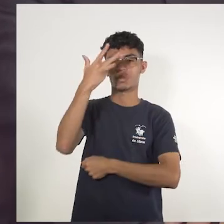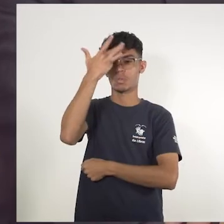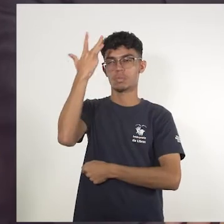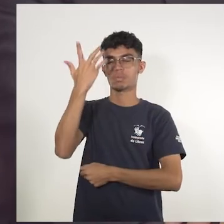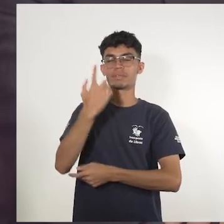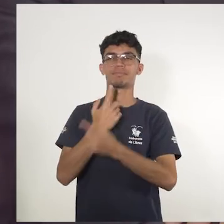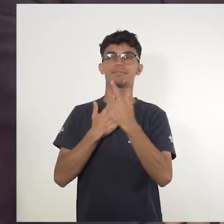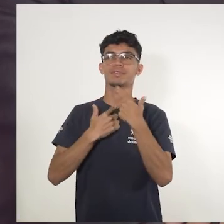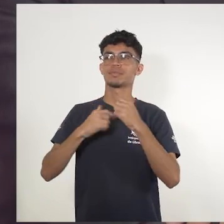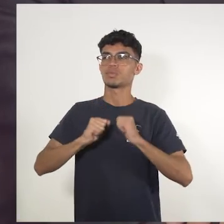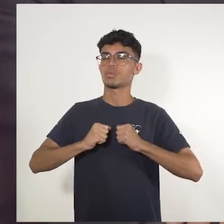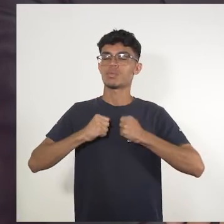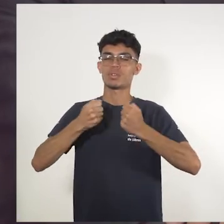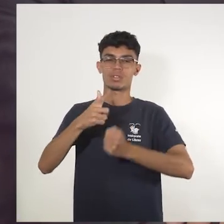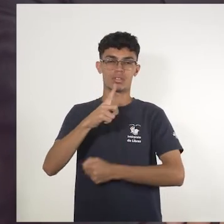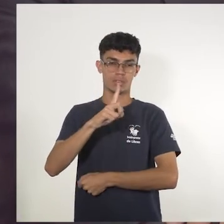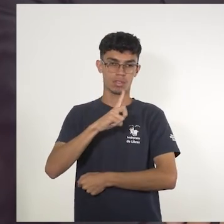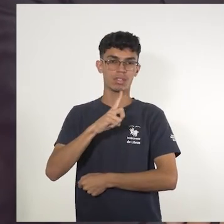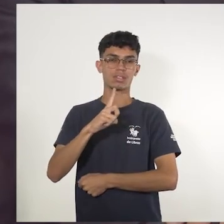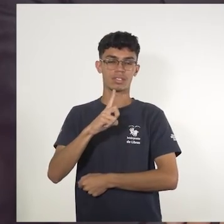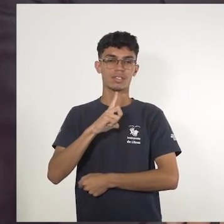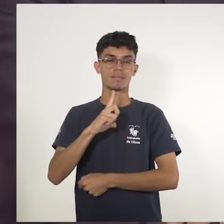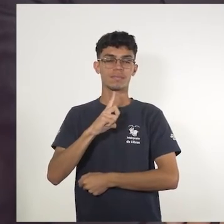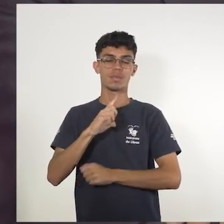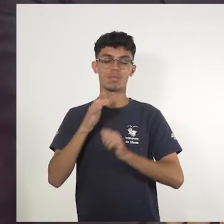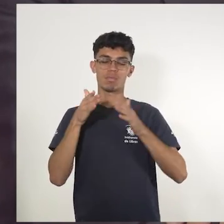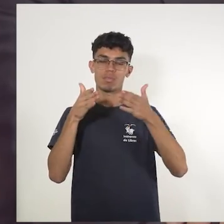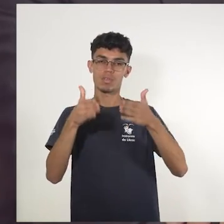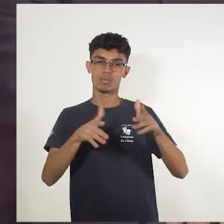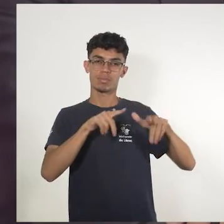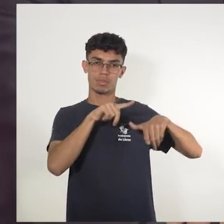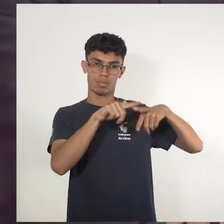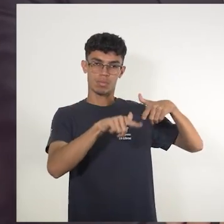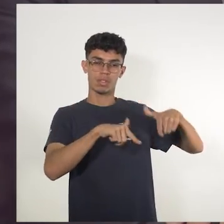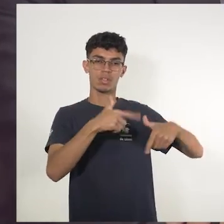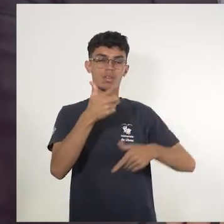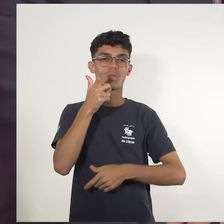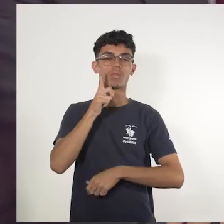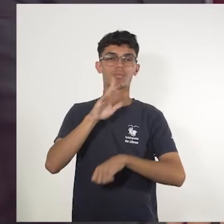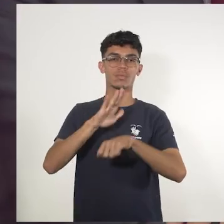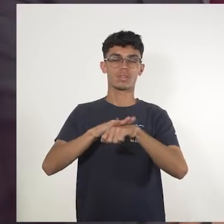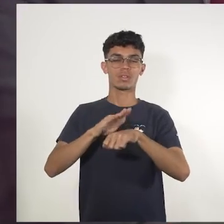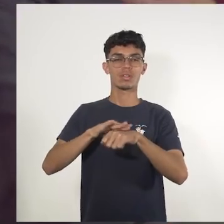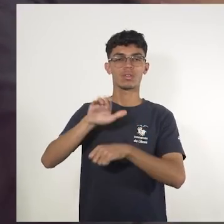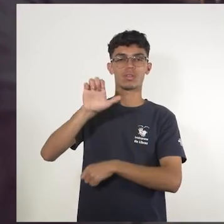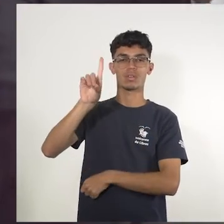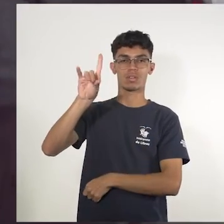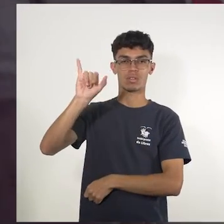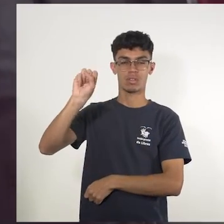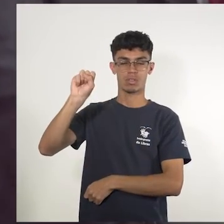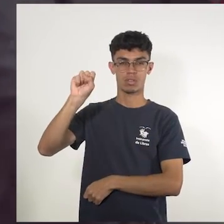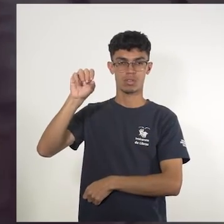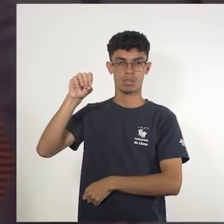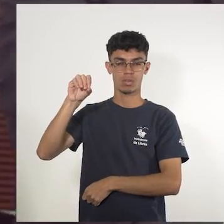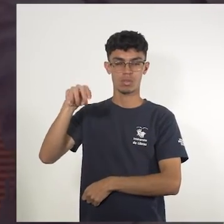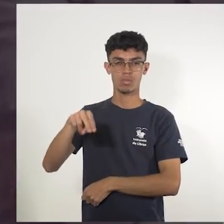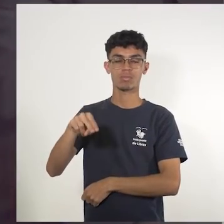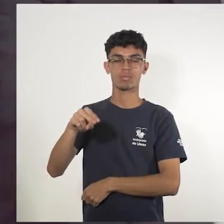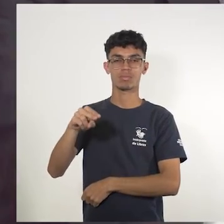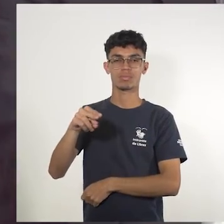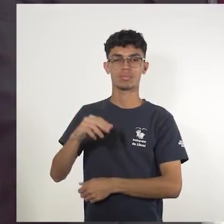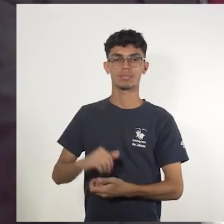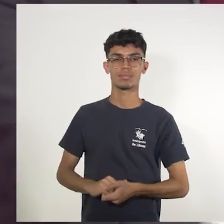trabalhar, tem determinação para trabalhar. No caso, o Edson, que eu saiba, ele